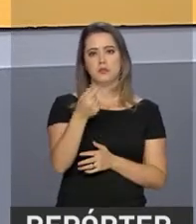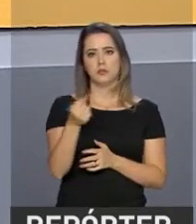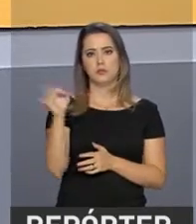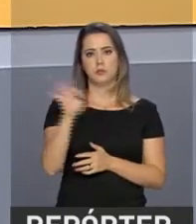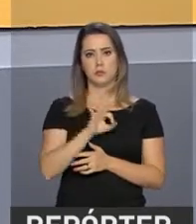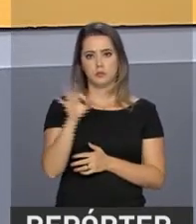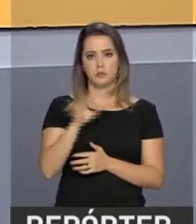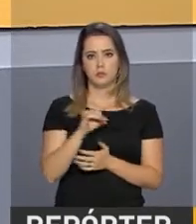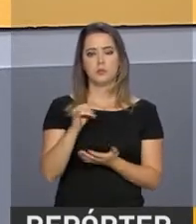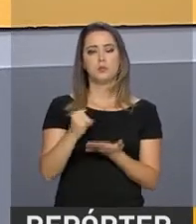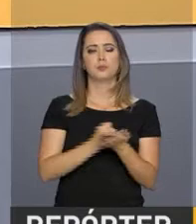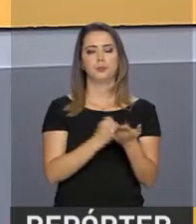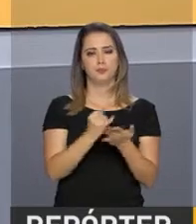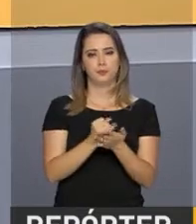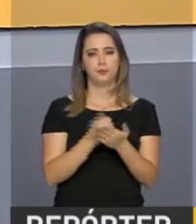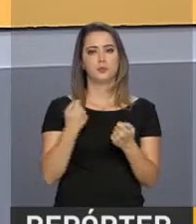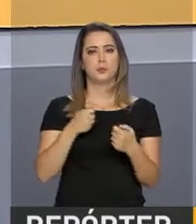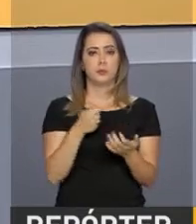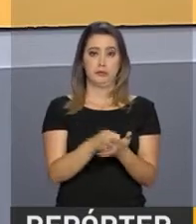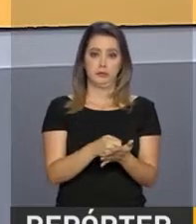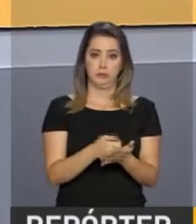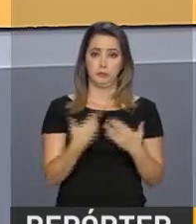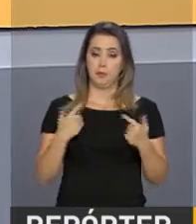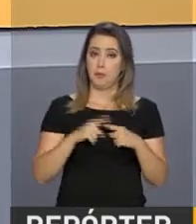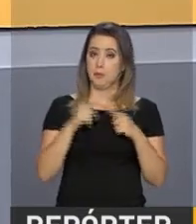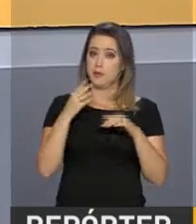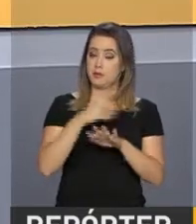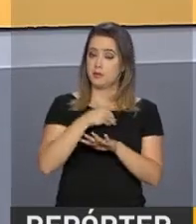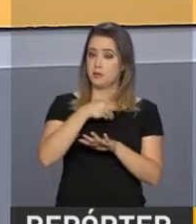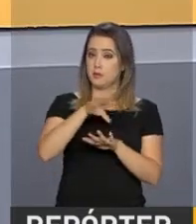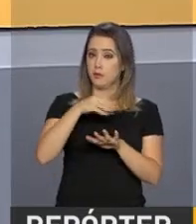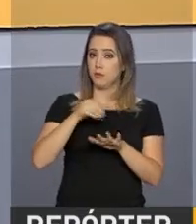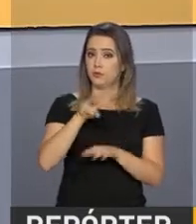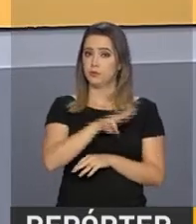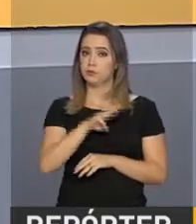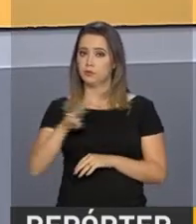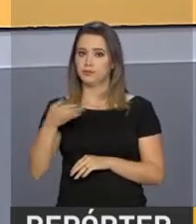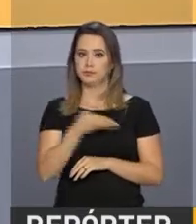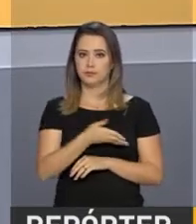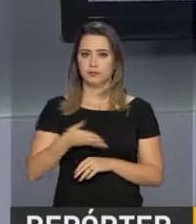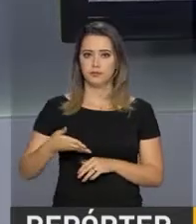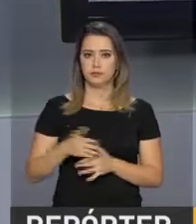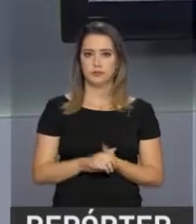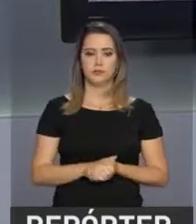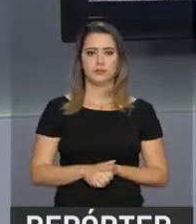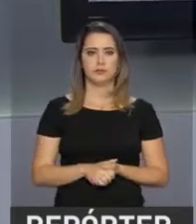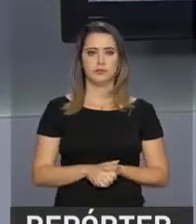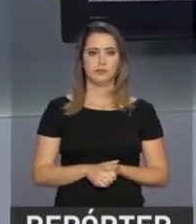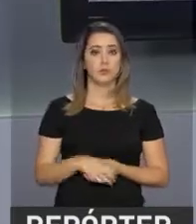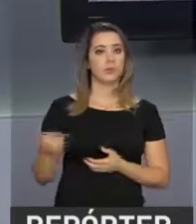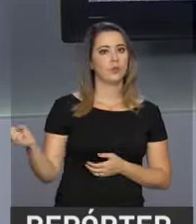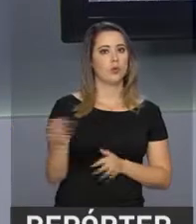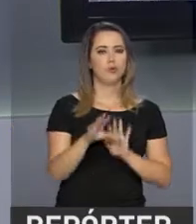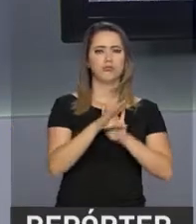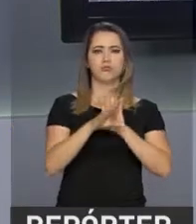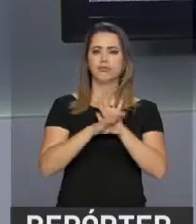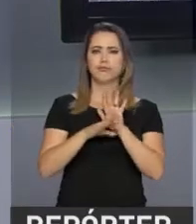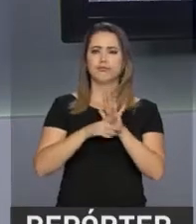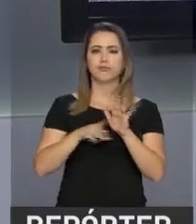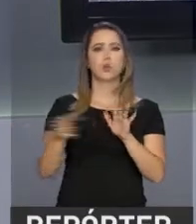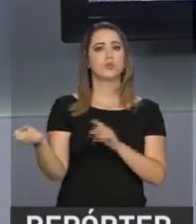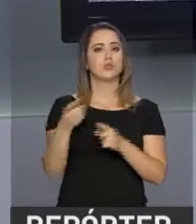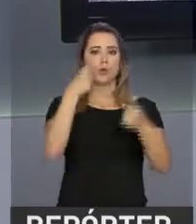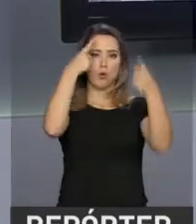máxima de 20% do imposto devido. Mais informações no site da Receita Federal. Um projeto inédito na